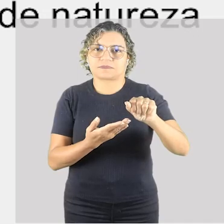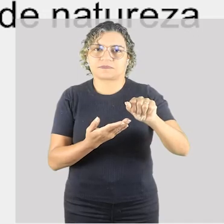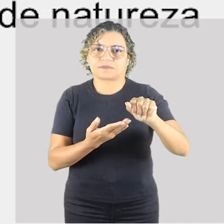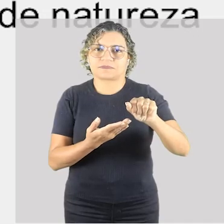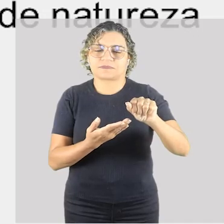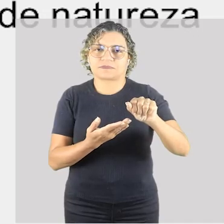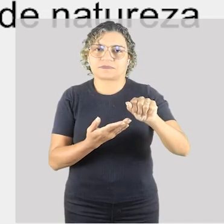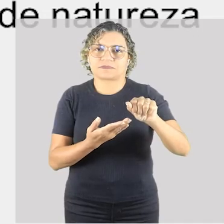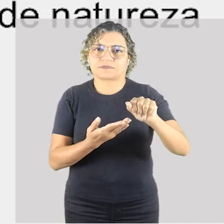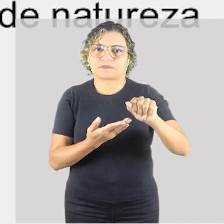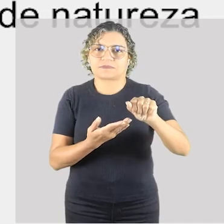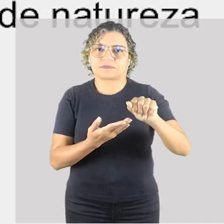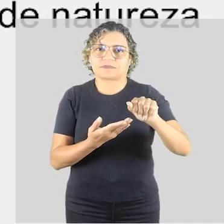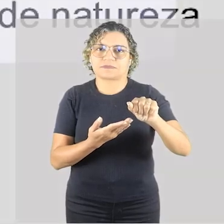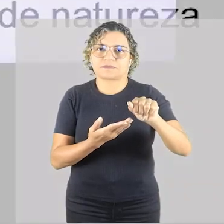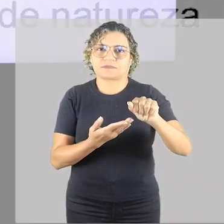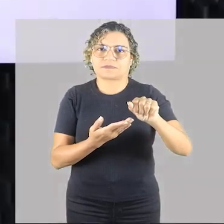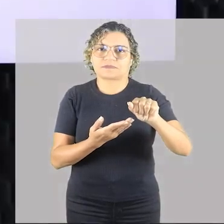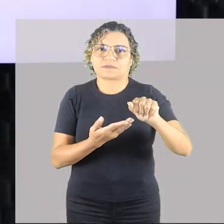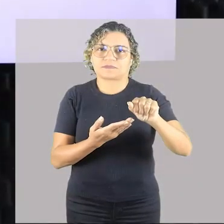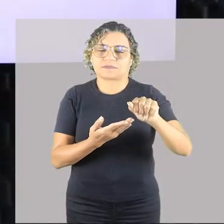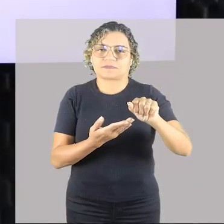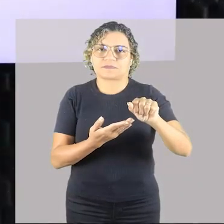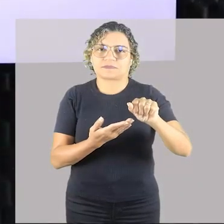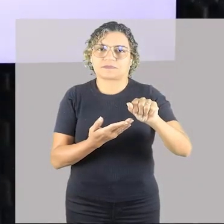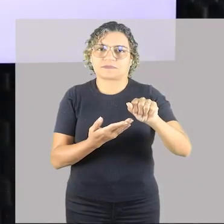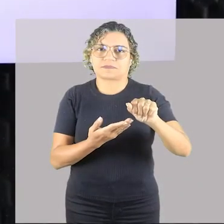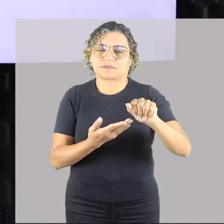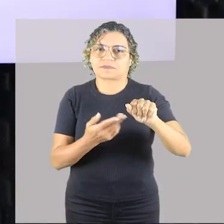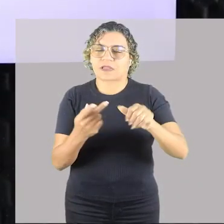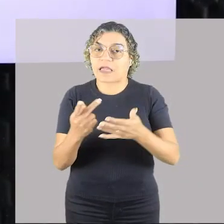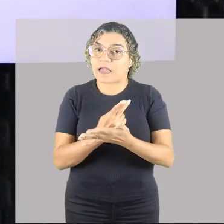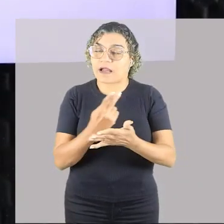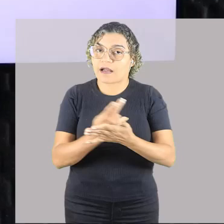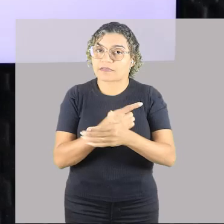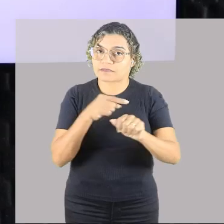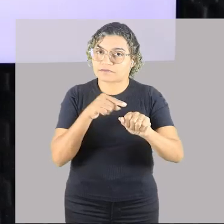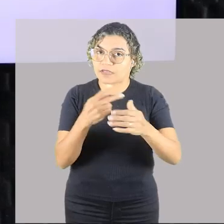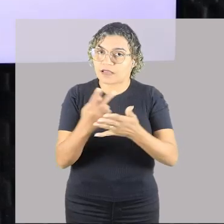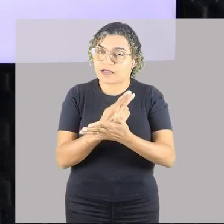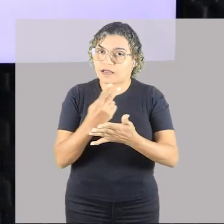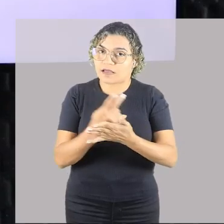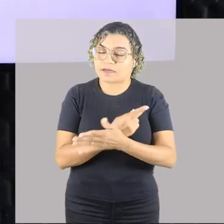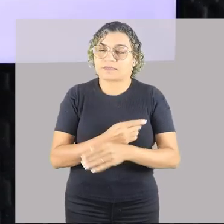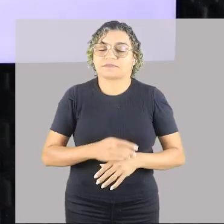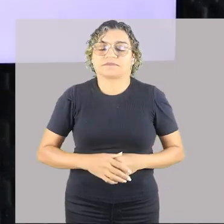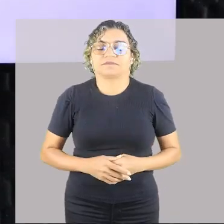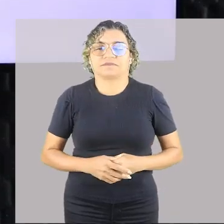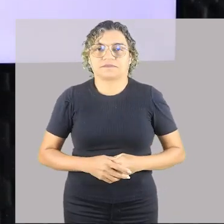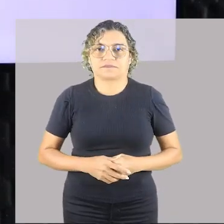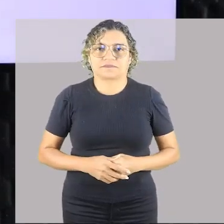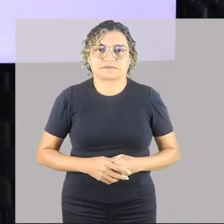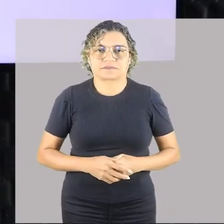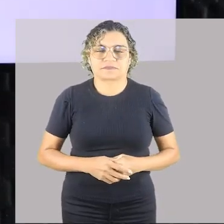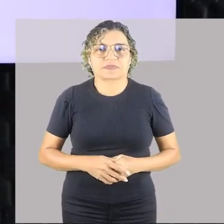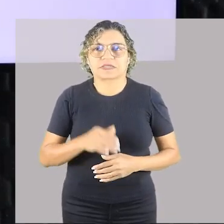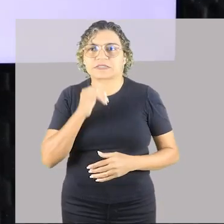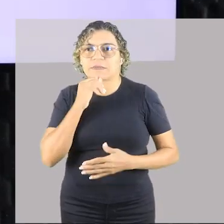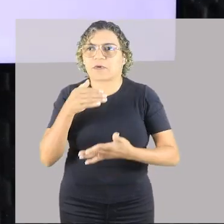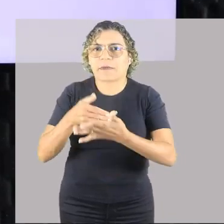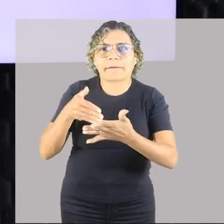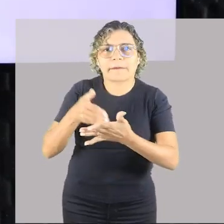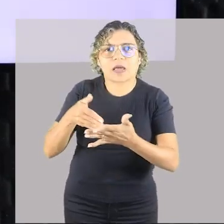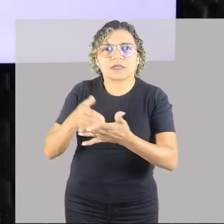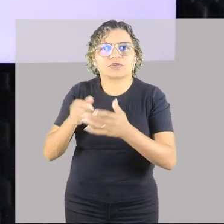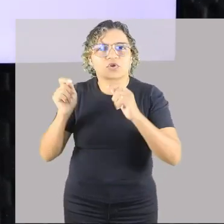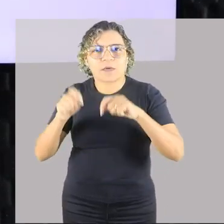competência que lhe fora delegada, desde que comunique ao órgão delegado. Está errada. Está impedido de exercer a